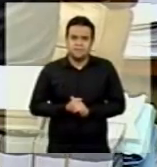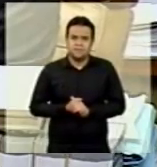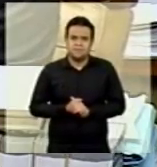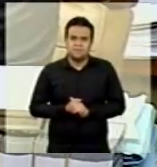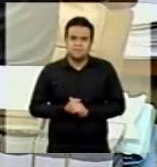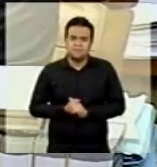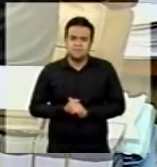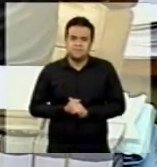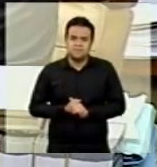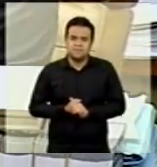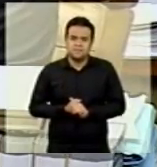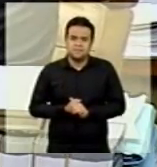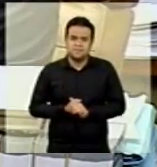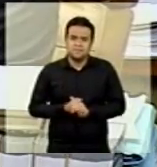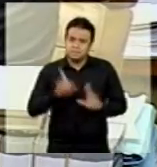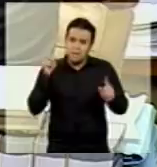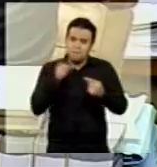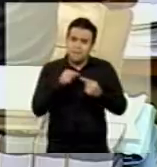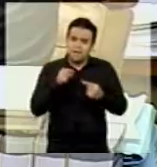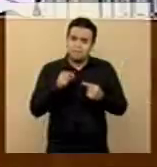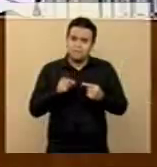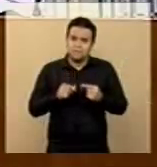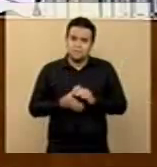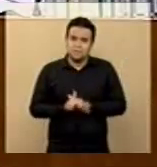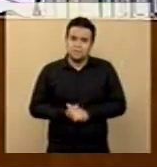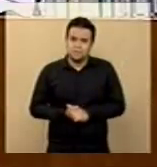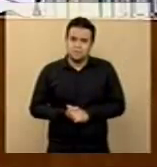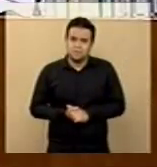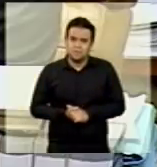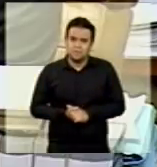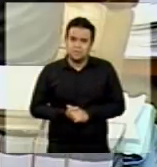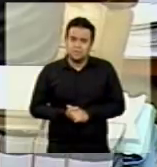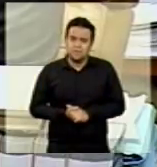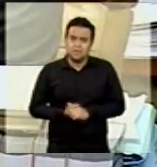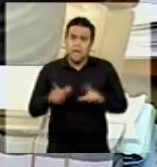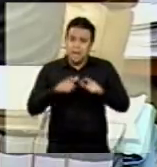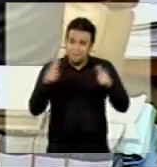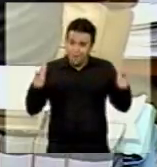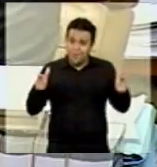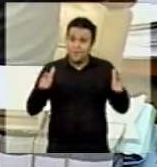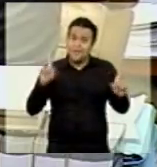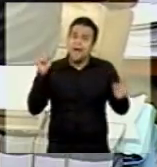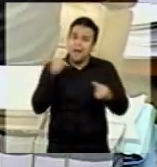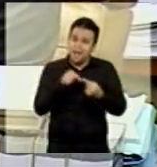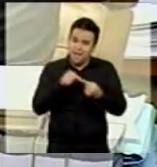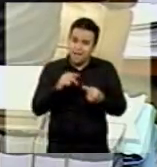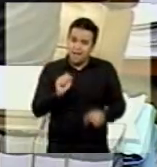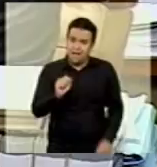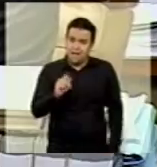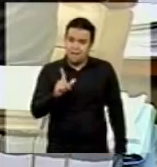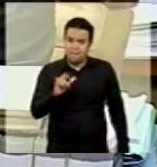seria aplicável a quem? A cómputo do prazo prescricional. Quer dizer, a maioria entendeu que era aplicável a